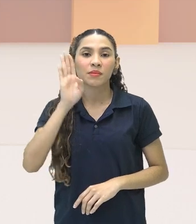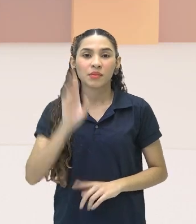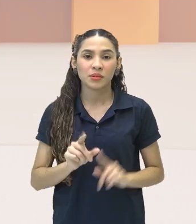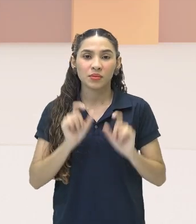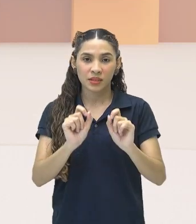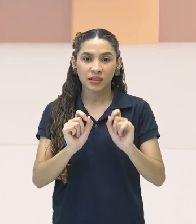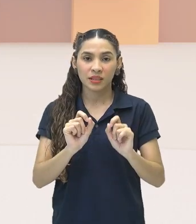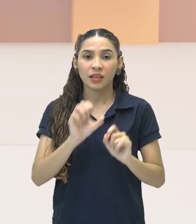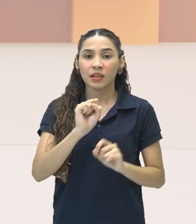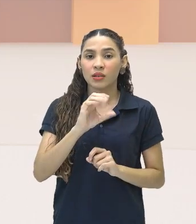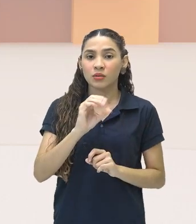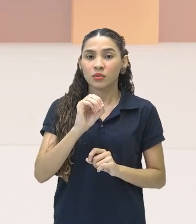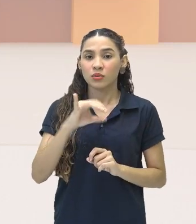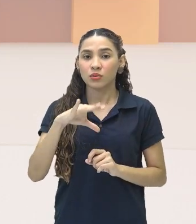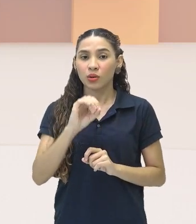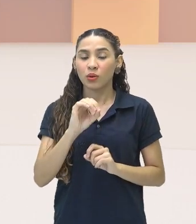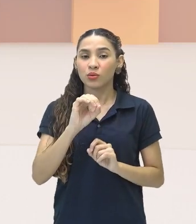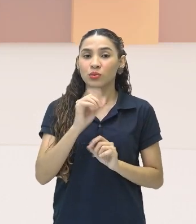principalmente socioeconômica.